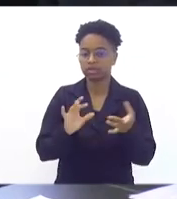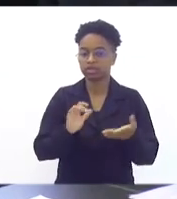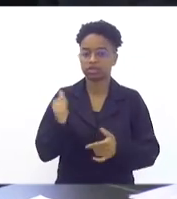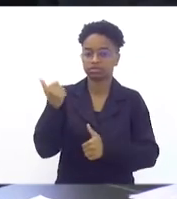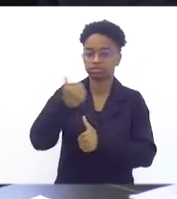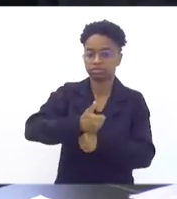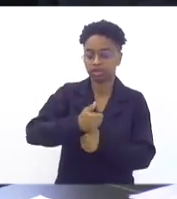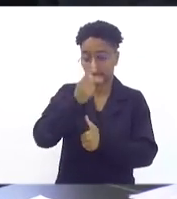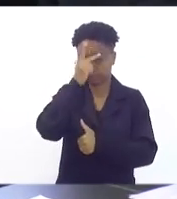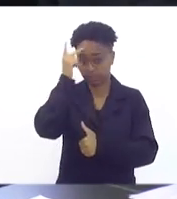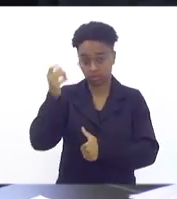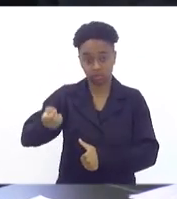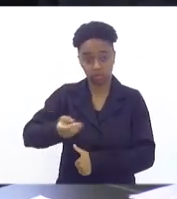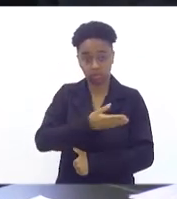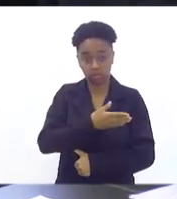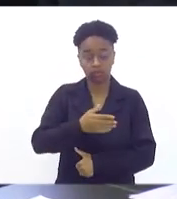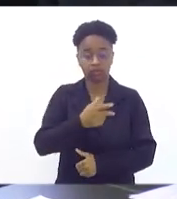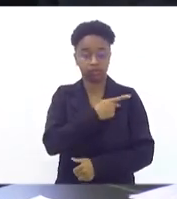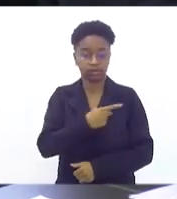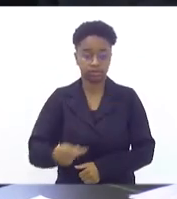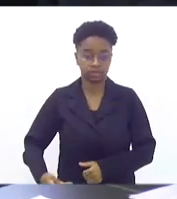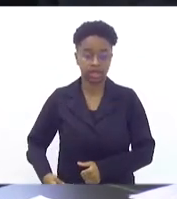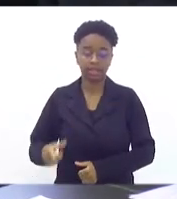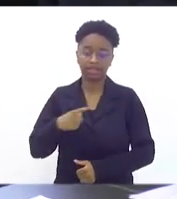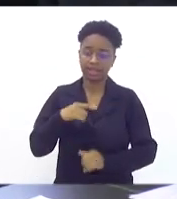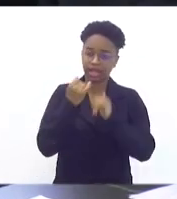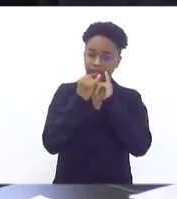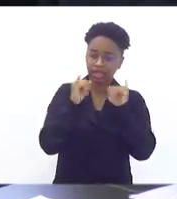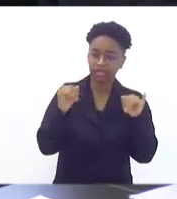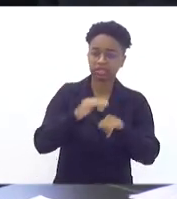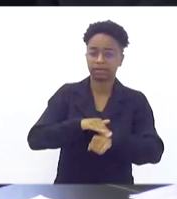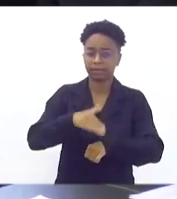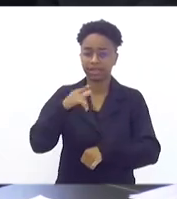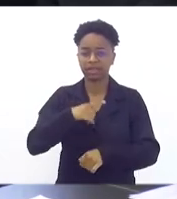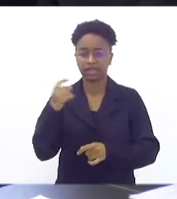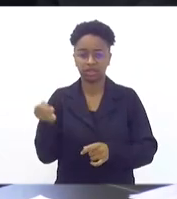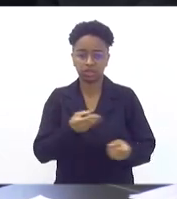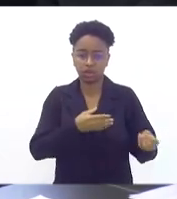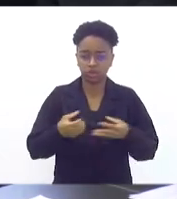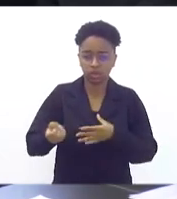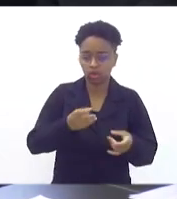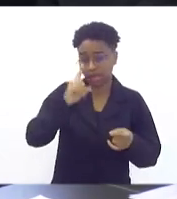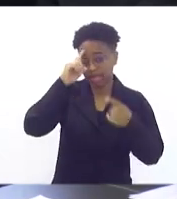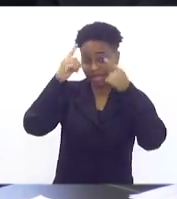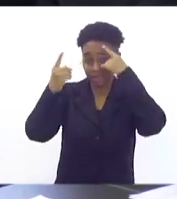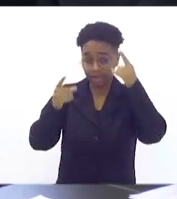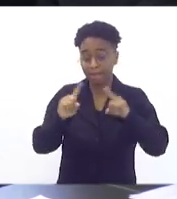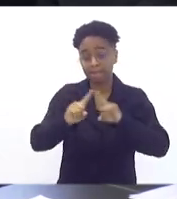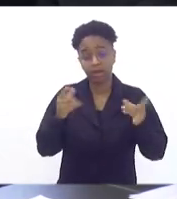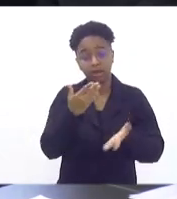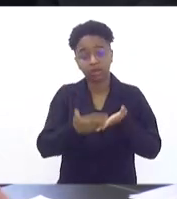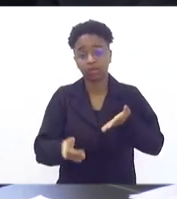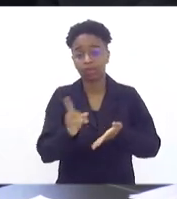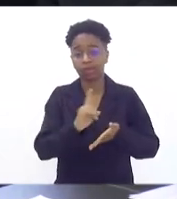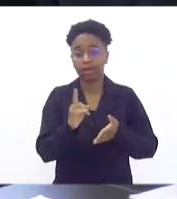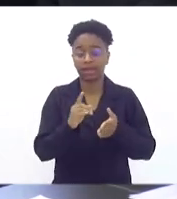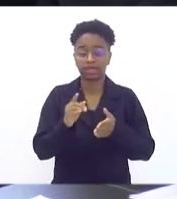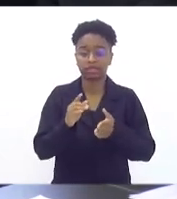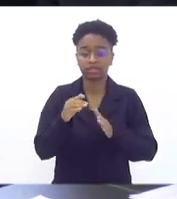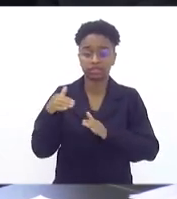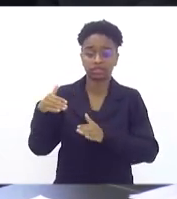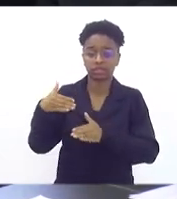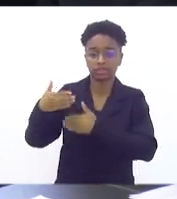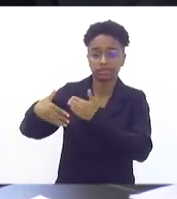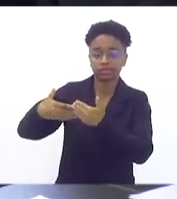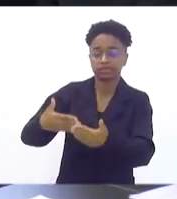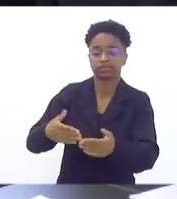novo Conselheiro Presidente com mais energia com novas ideias sem perder a sua trajetória a sua experiência